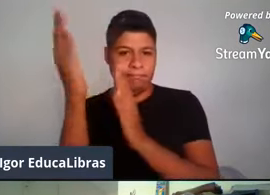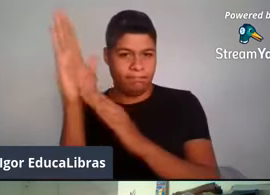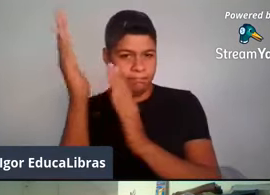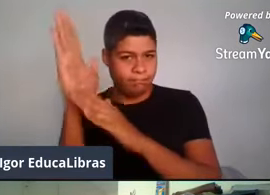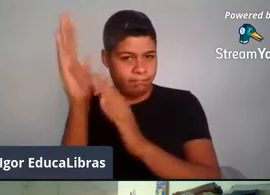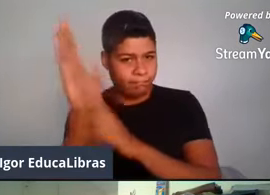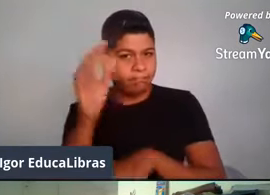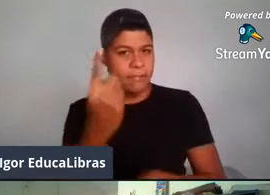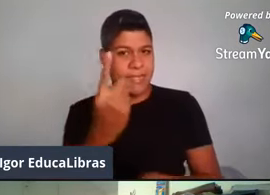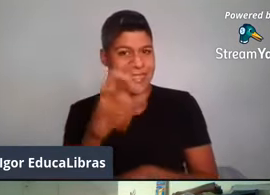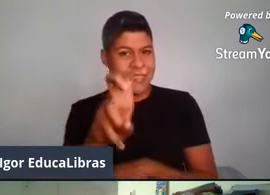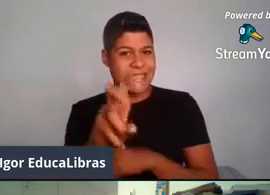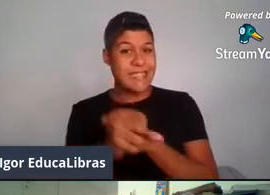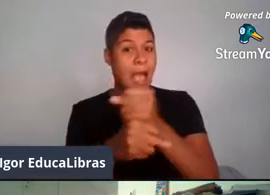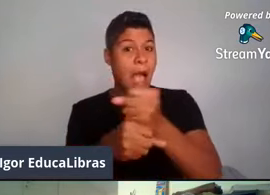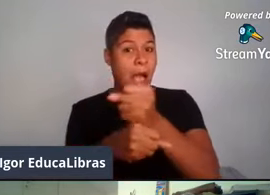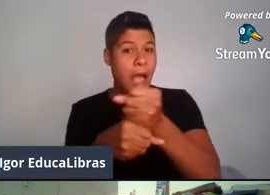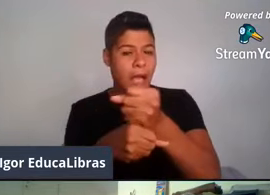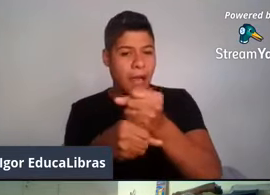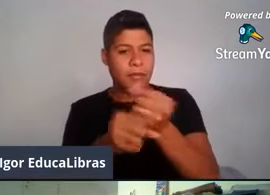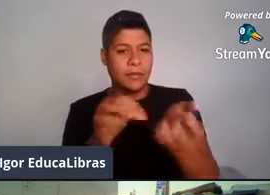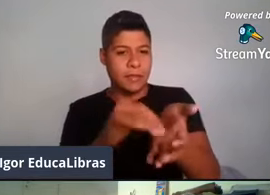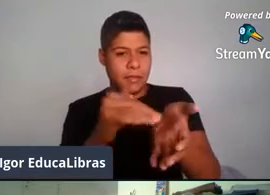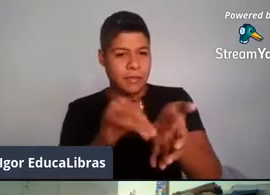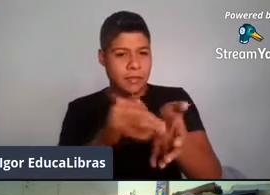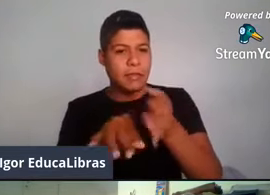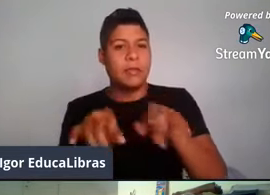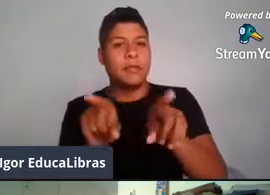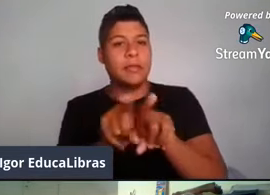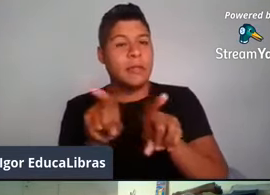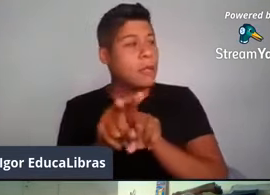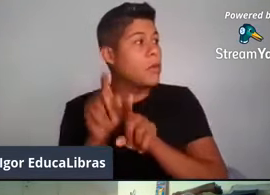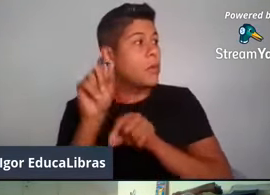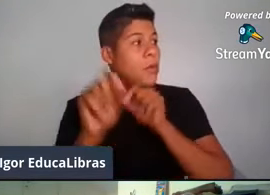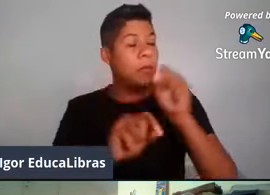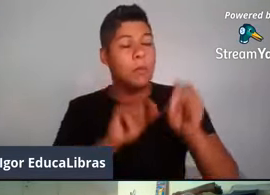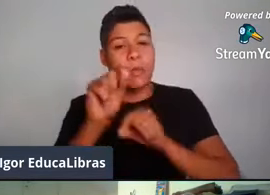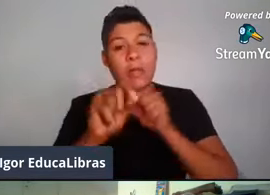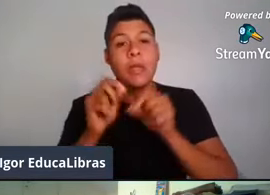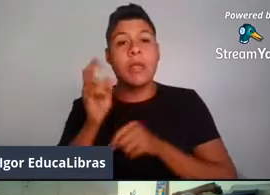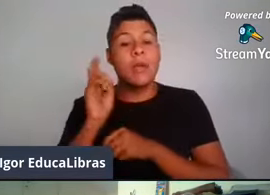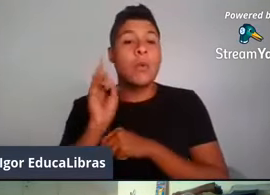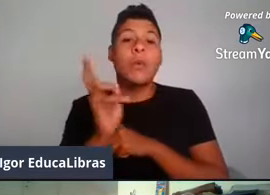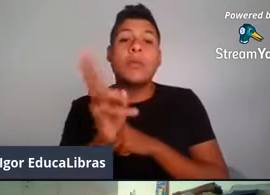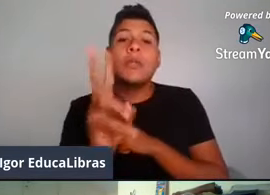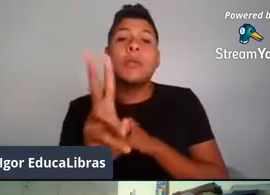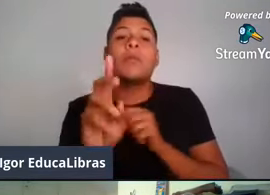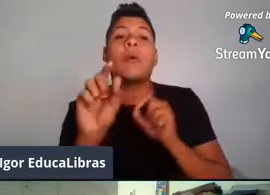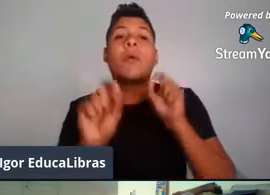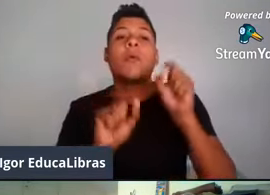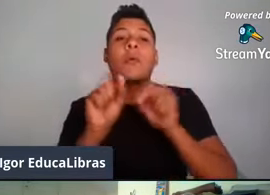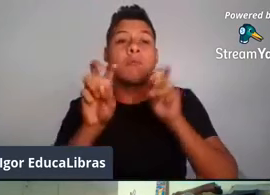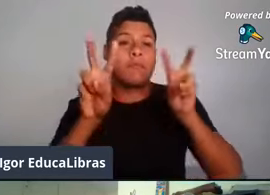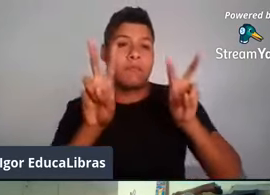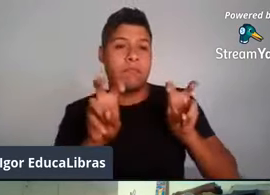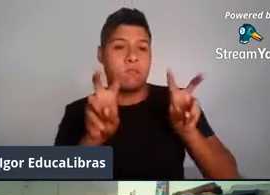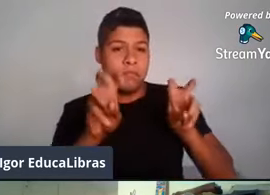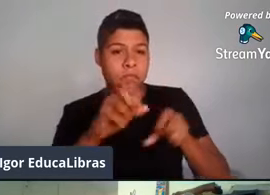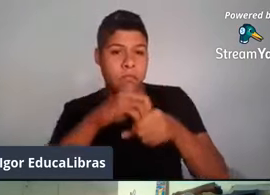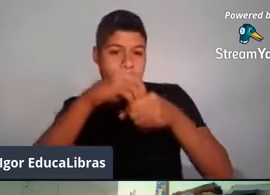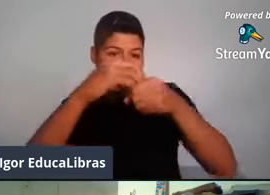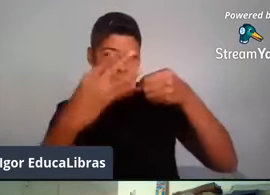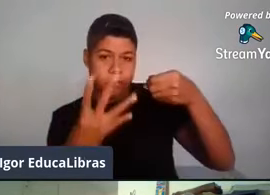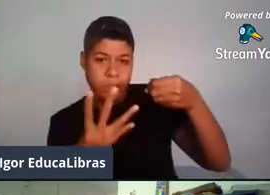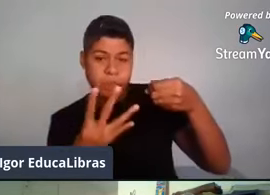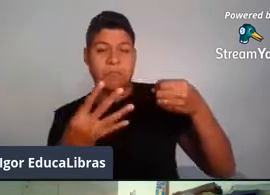15 anos, mas também, doutor Lauro, para continuar gerando conteúdo de relevância, conteúdo de